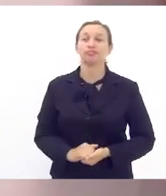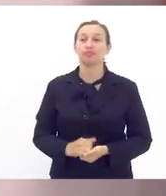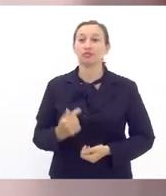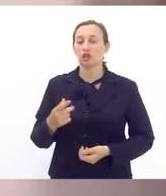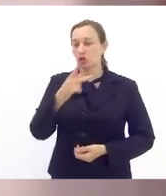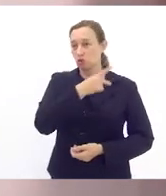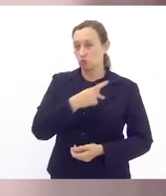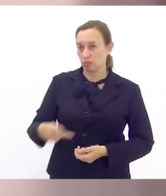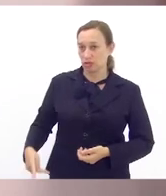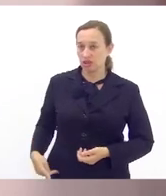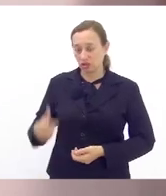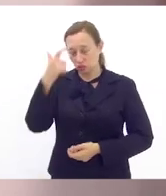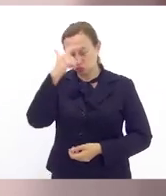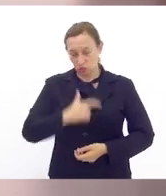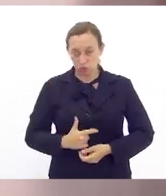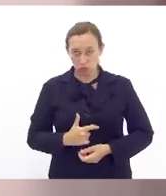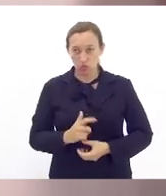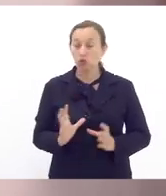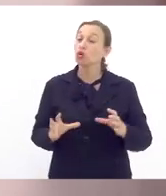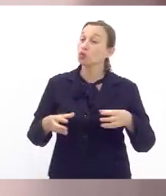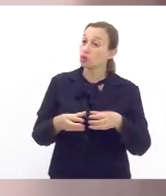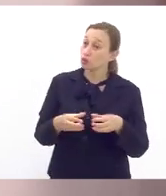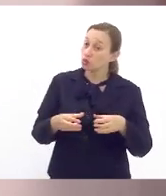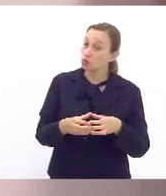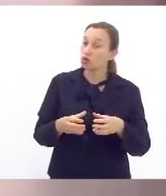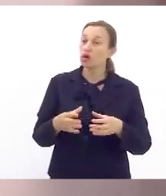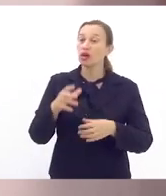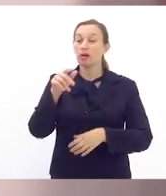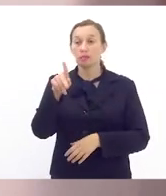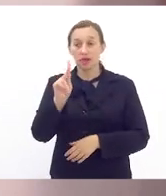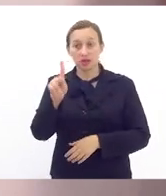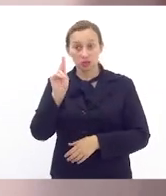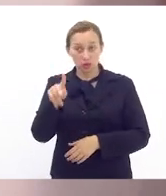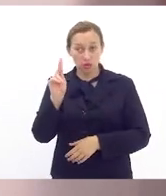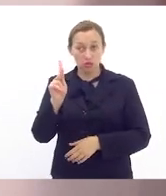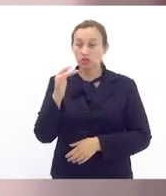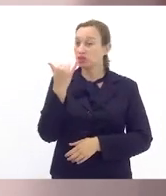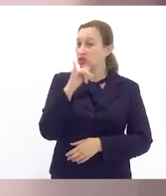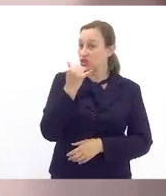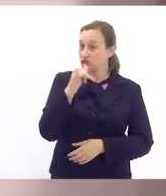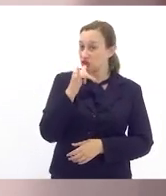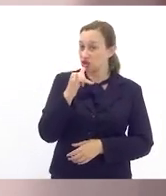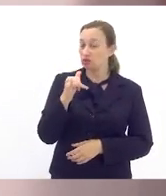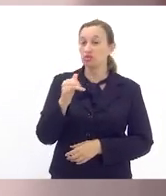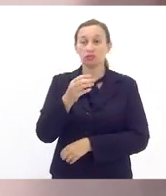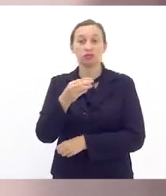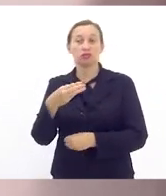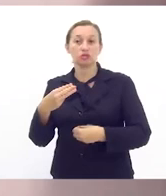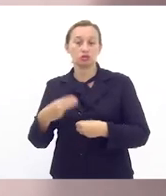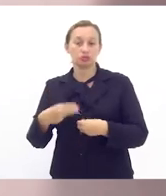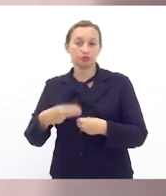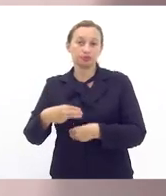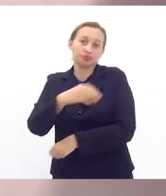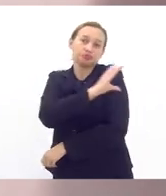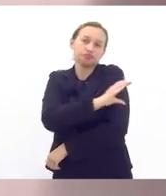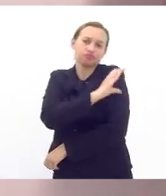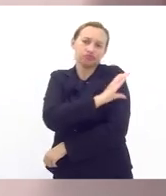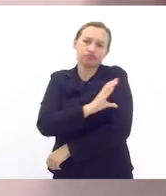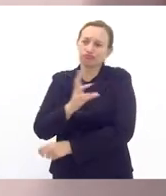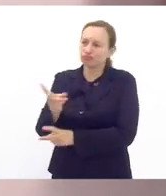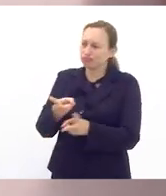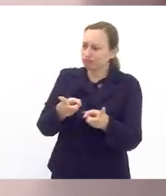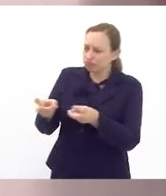sou presidente da Comissão de petróleo e energia do município de Campos dos Goytacazes e eu vi que várias